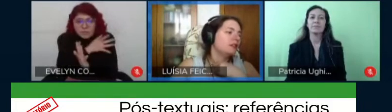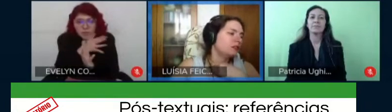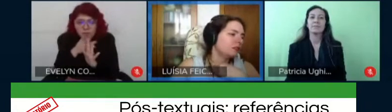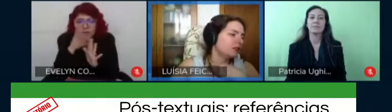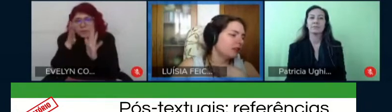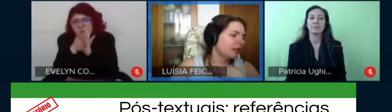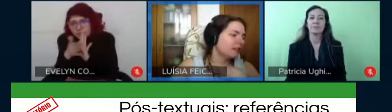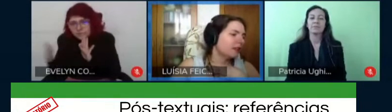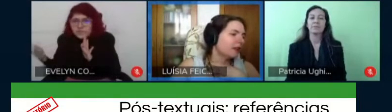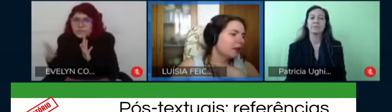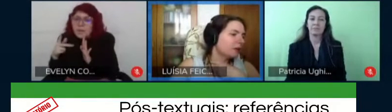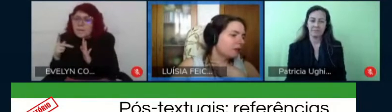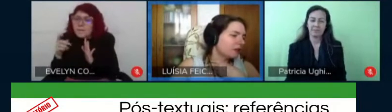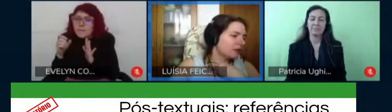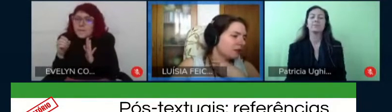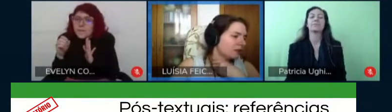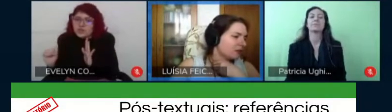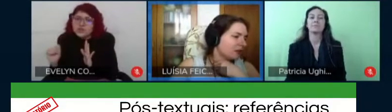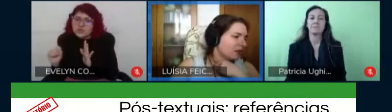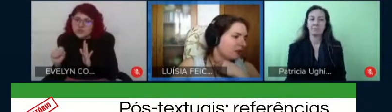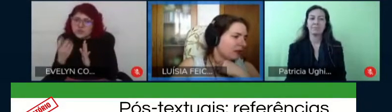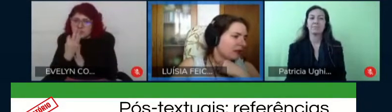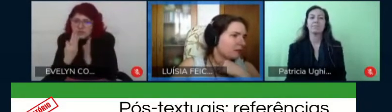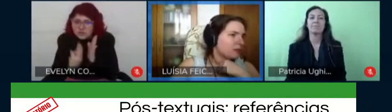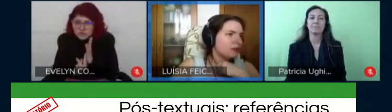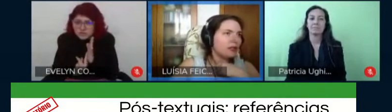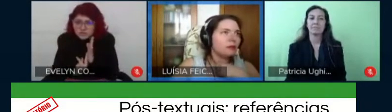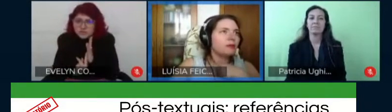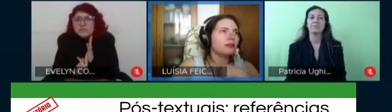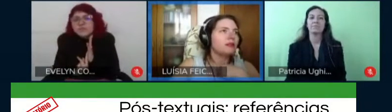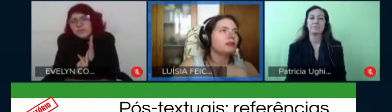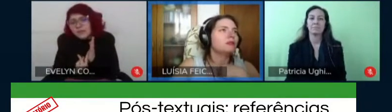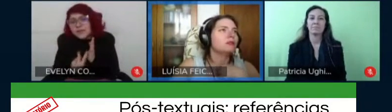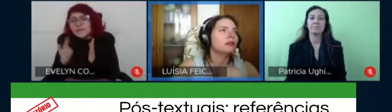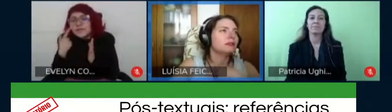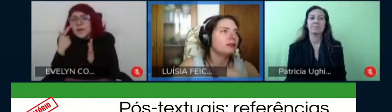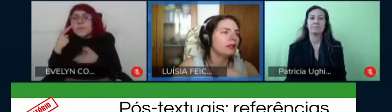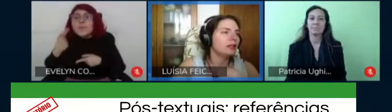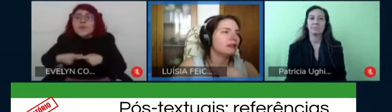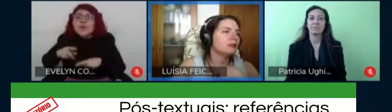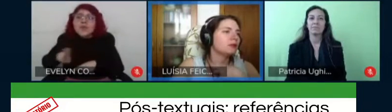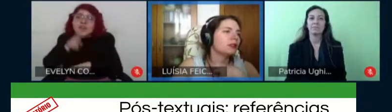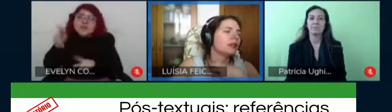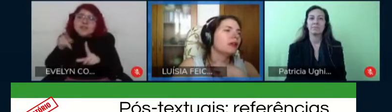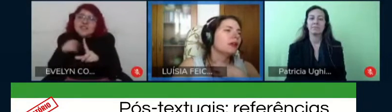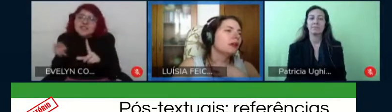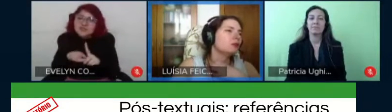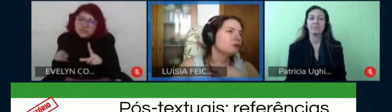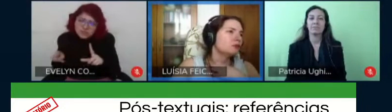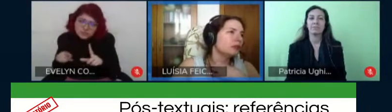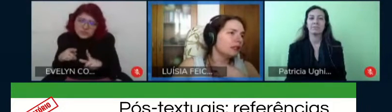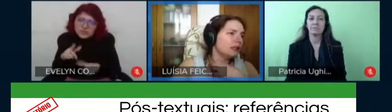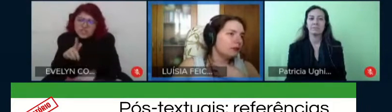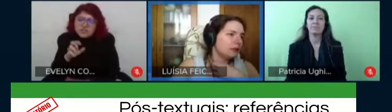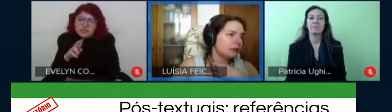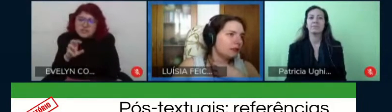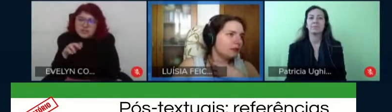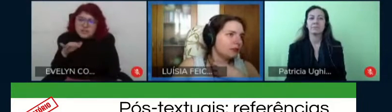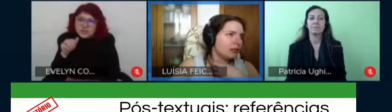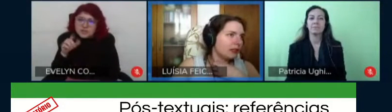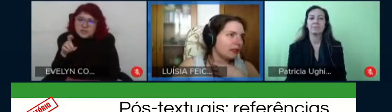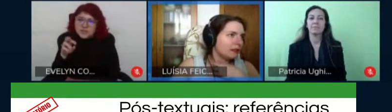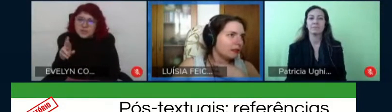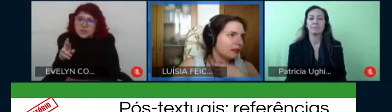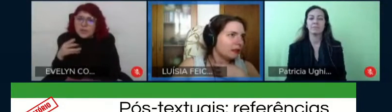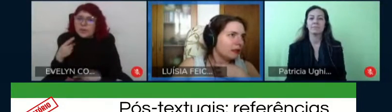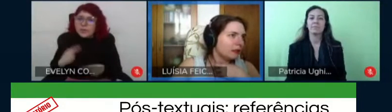os gerenciadores de referência, porque vocês não vão ter que ficar muito tempo perdendo com as referências, porque com um clique vocês